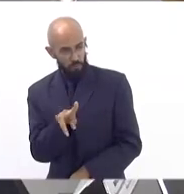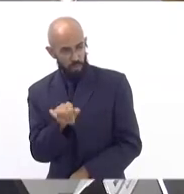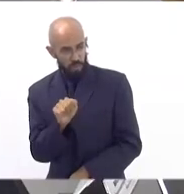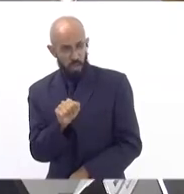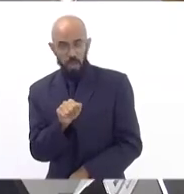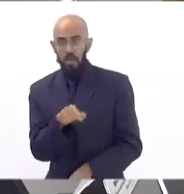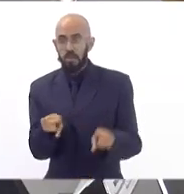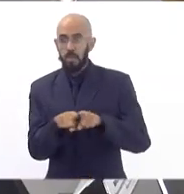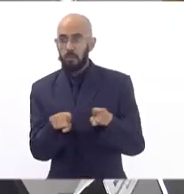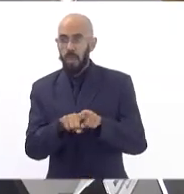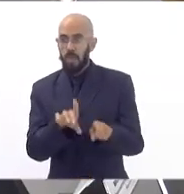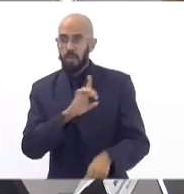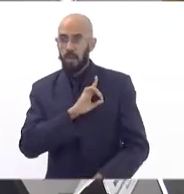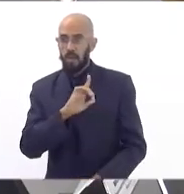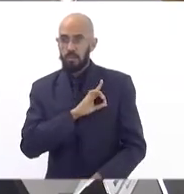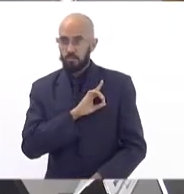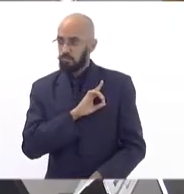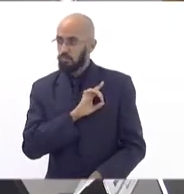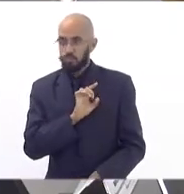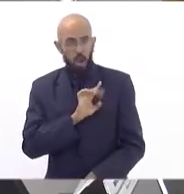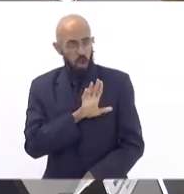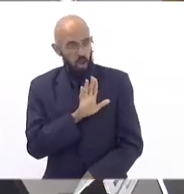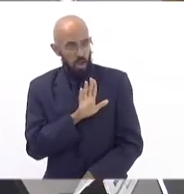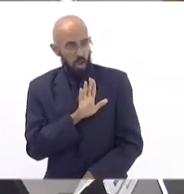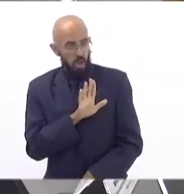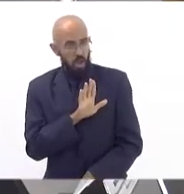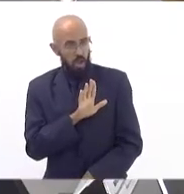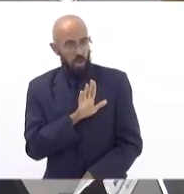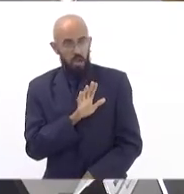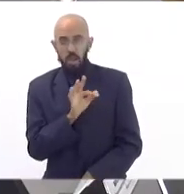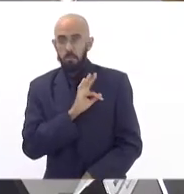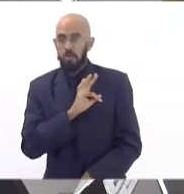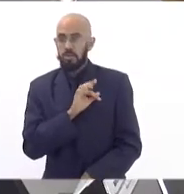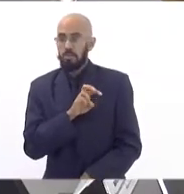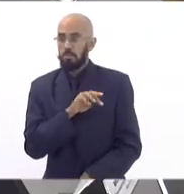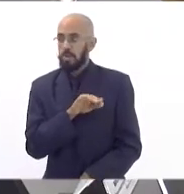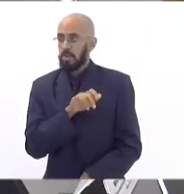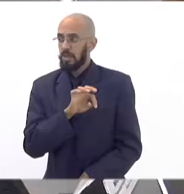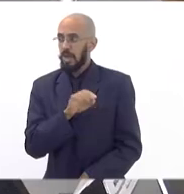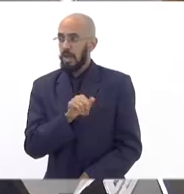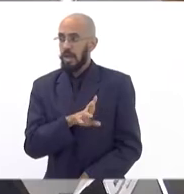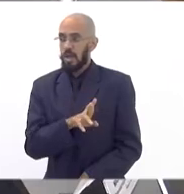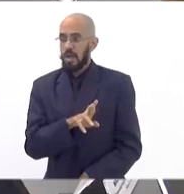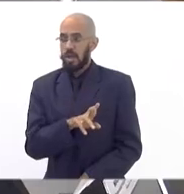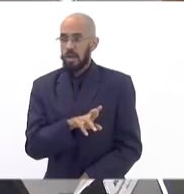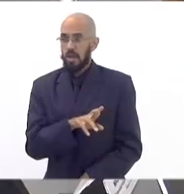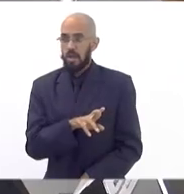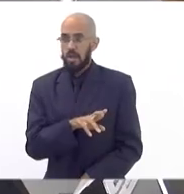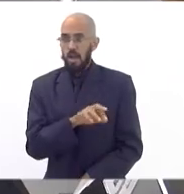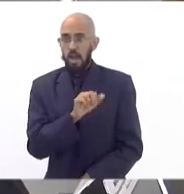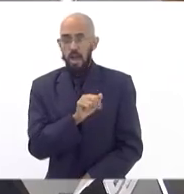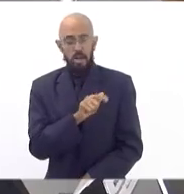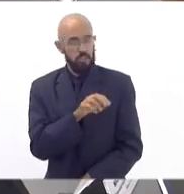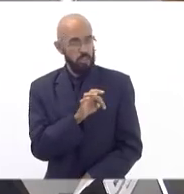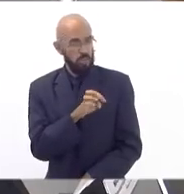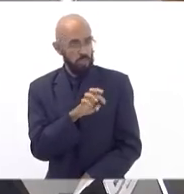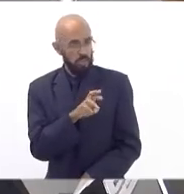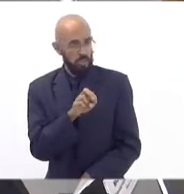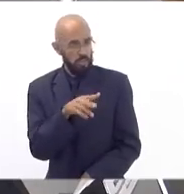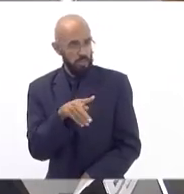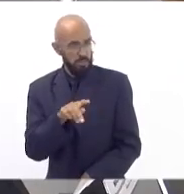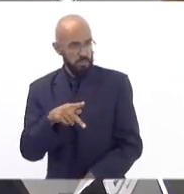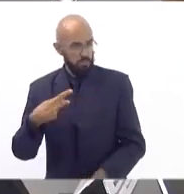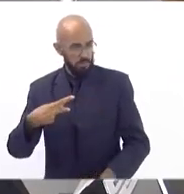e se via a delegacia delegado e a polícia militar a gestante não tem informação nenhuma ela passa Elisa